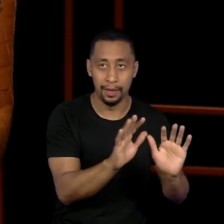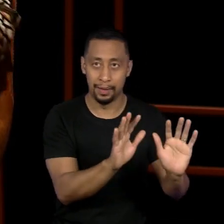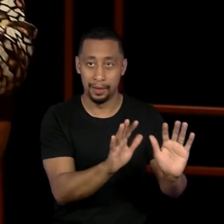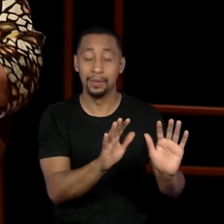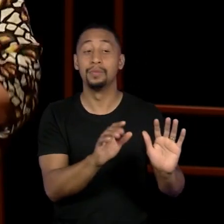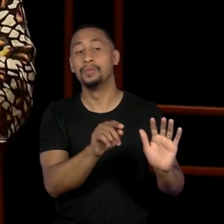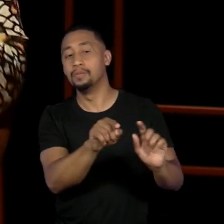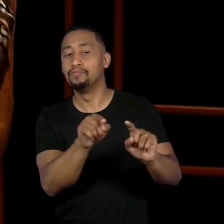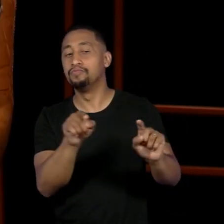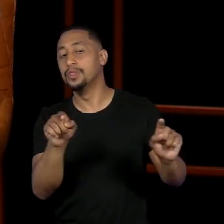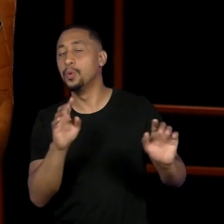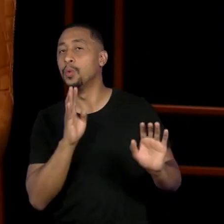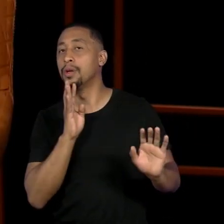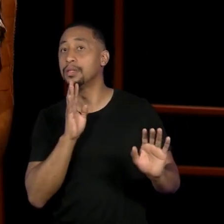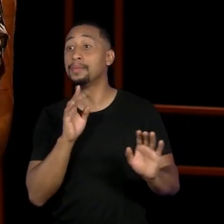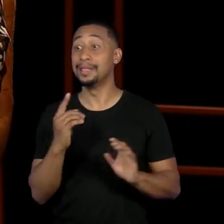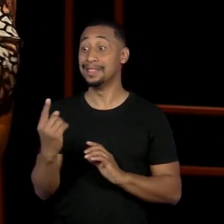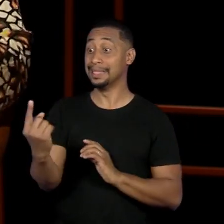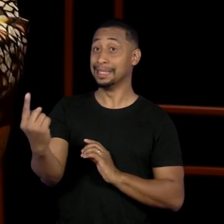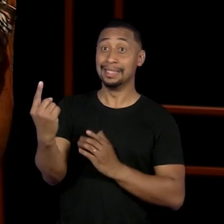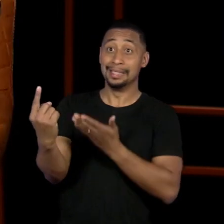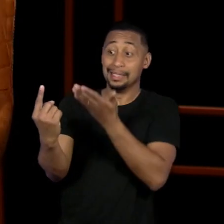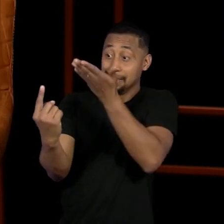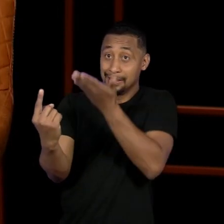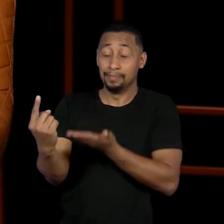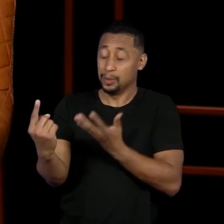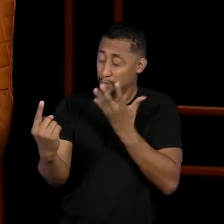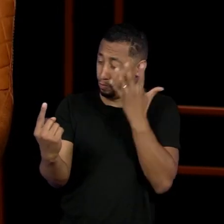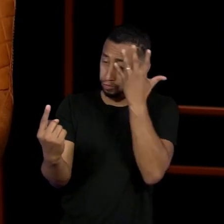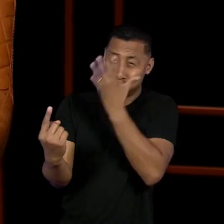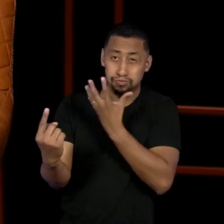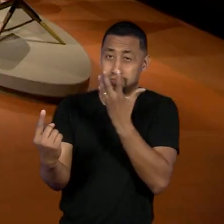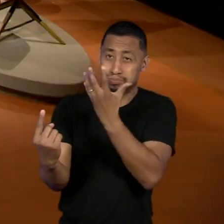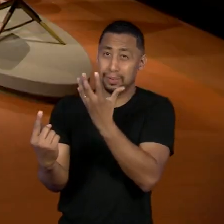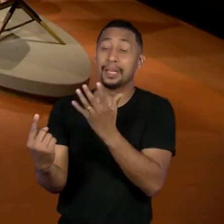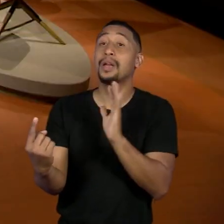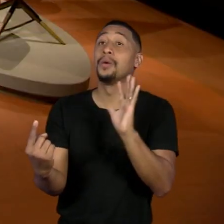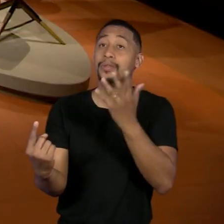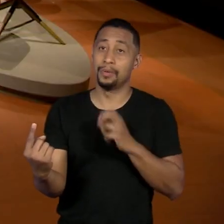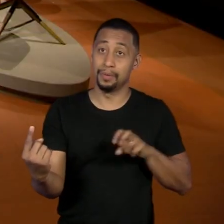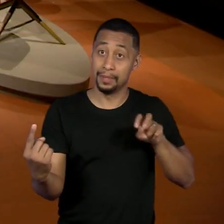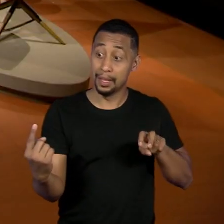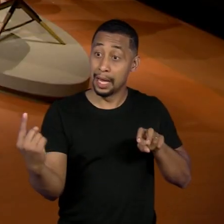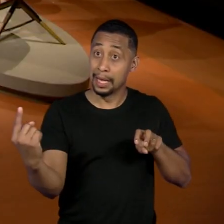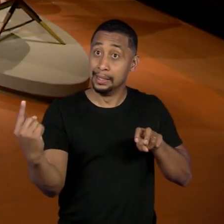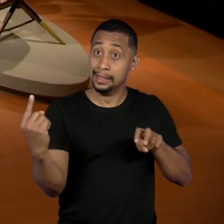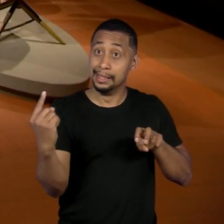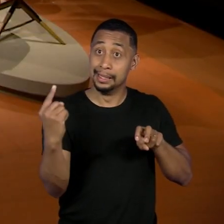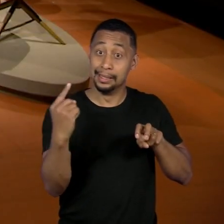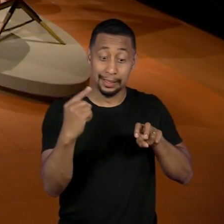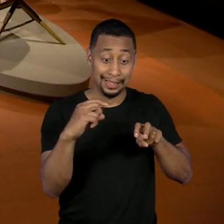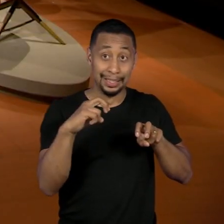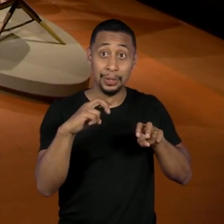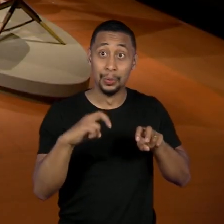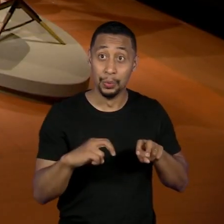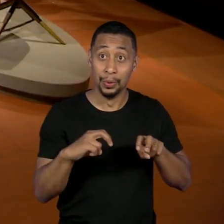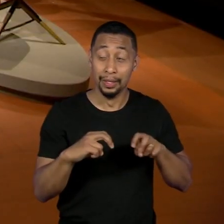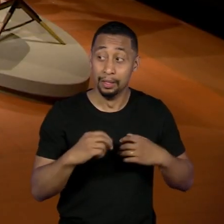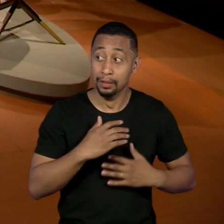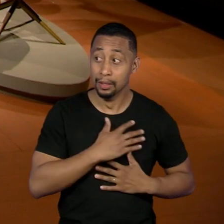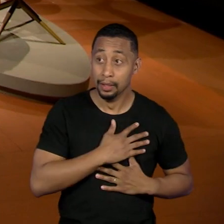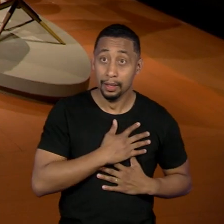Venturini, todo mundo, e essa pessoa também se senta na mesa dos mineiros. E o meu coração já... O Wagner dizia assim,